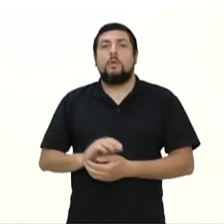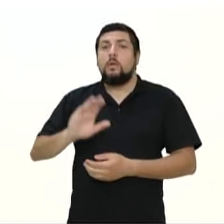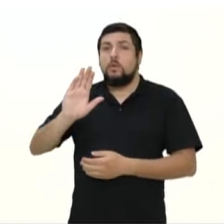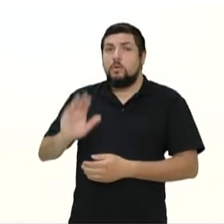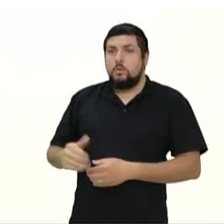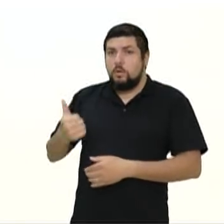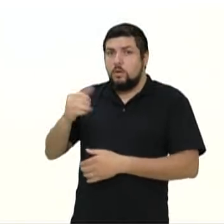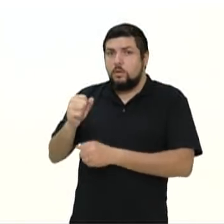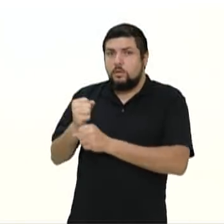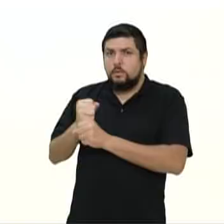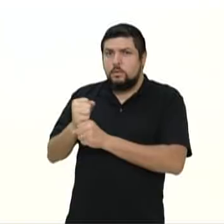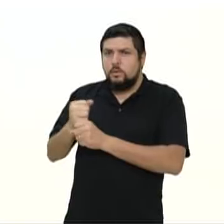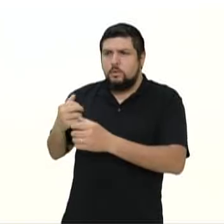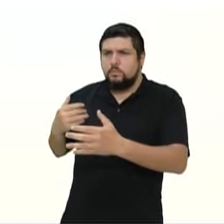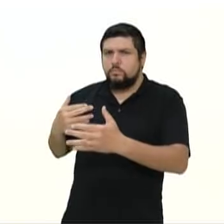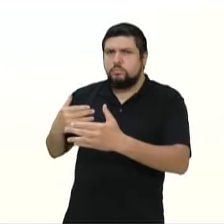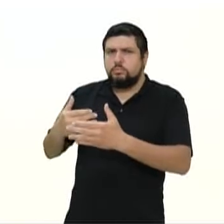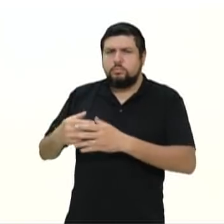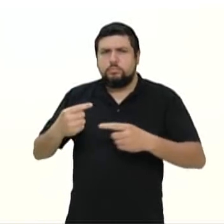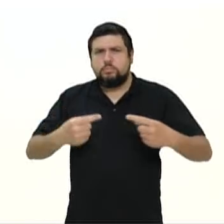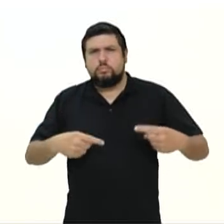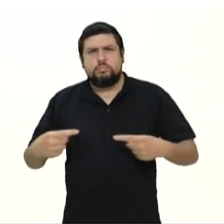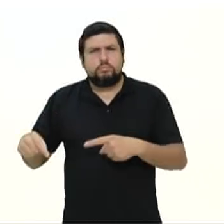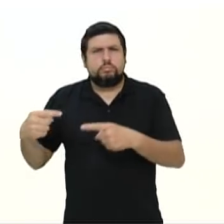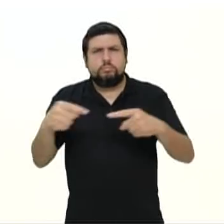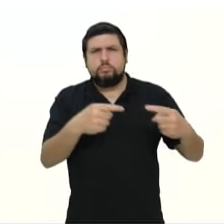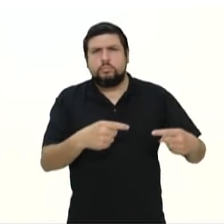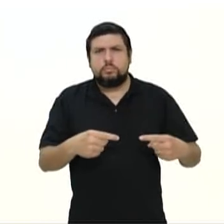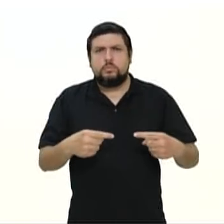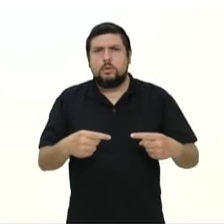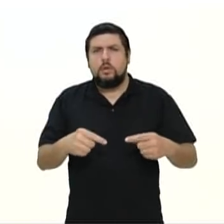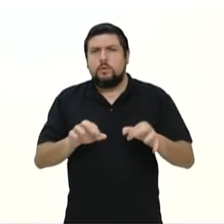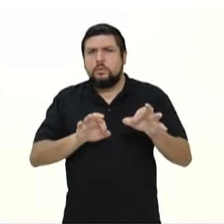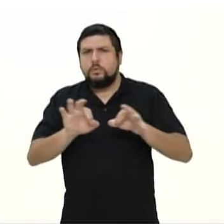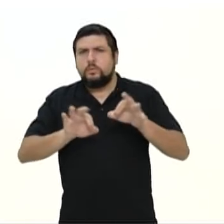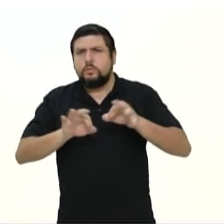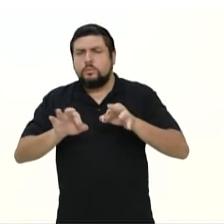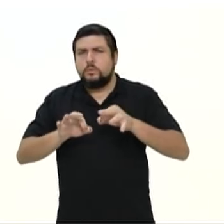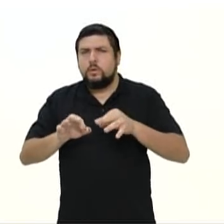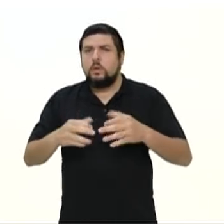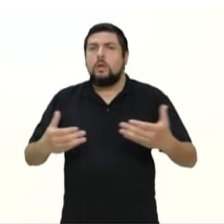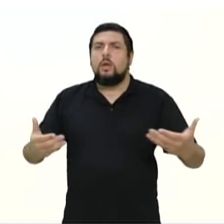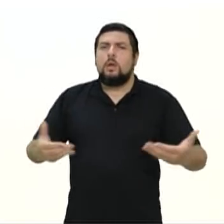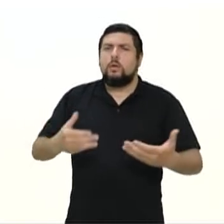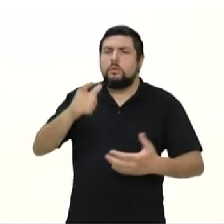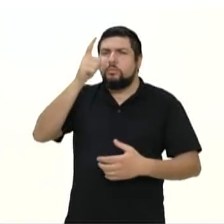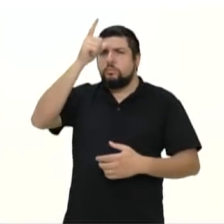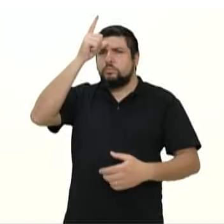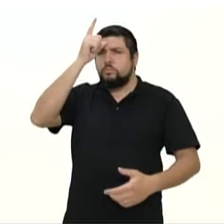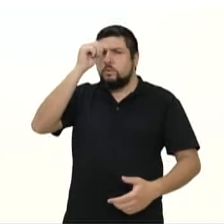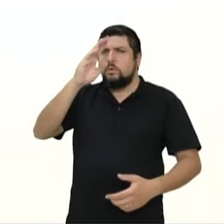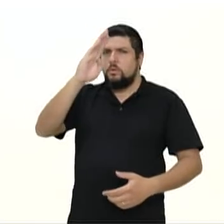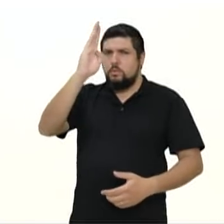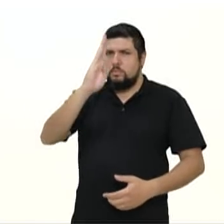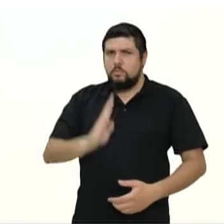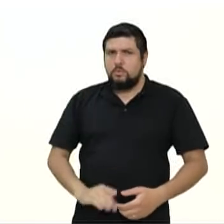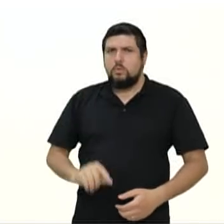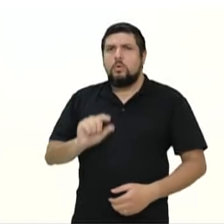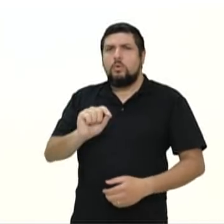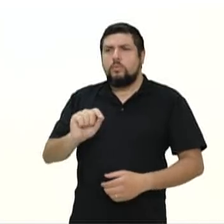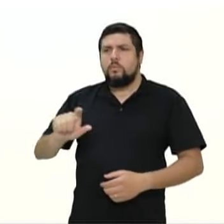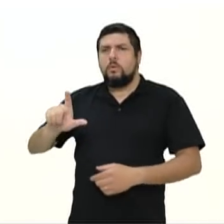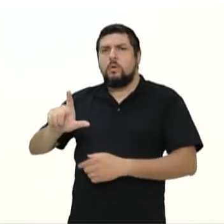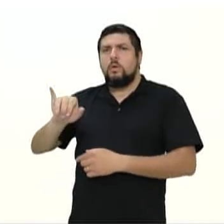de contenda e planejamento, o Brasil vai finalmente encerrar as atividades do